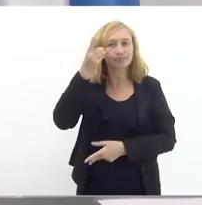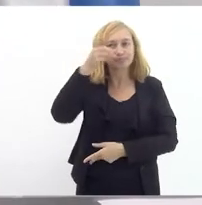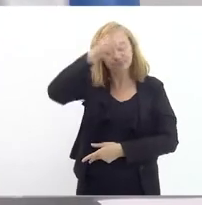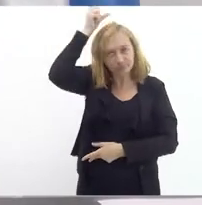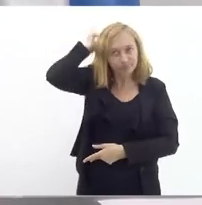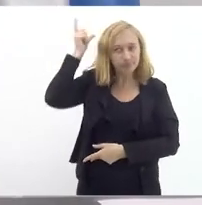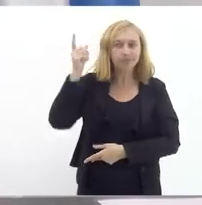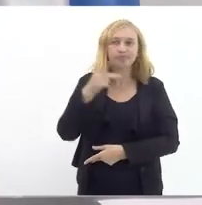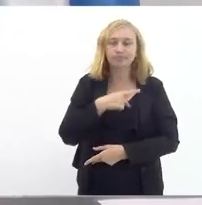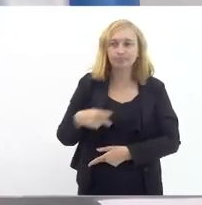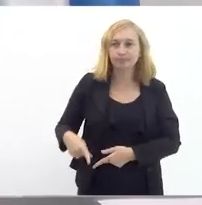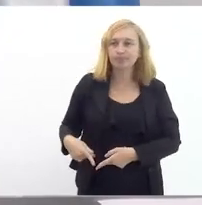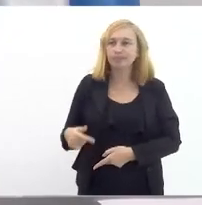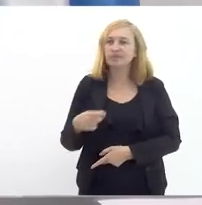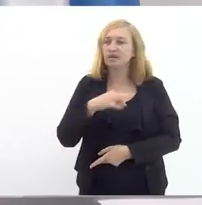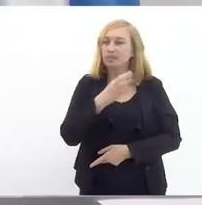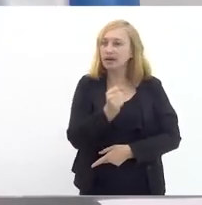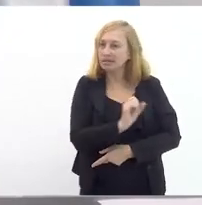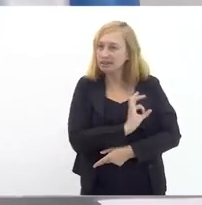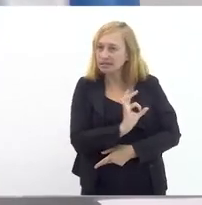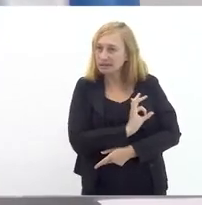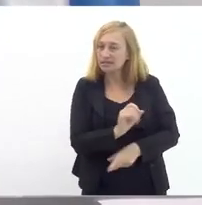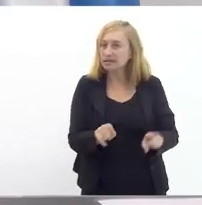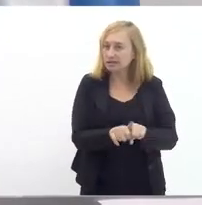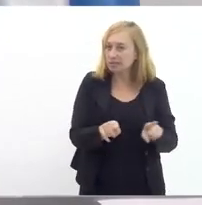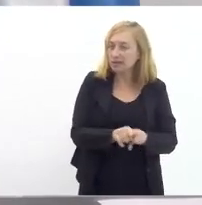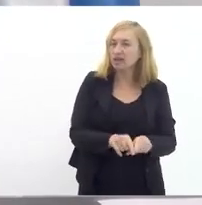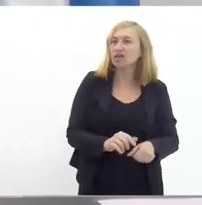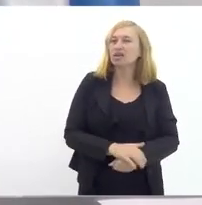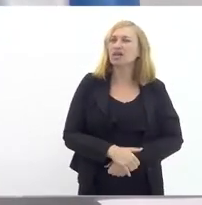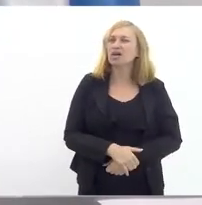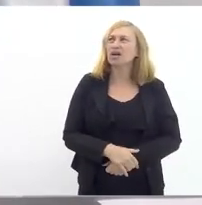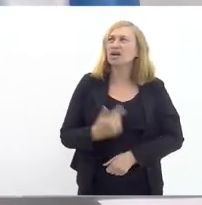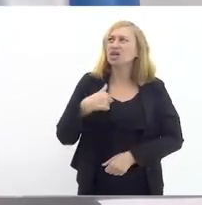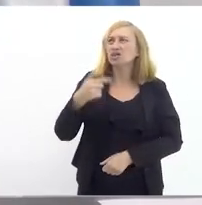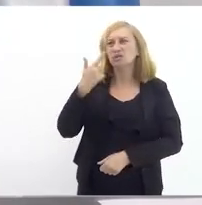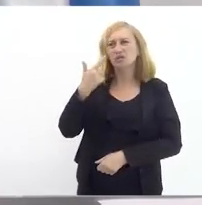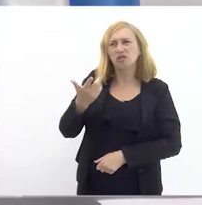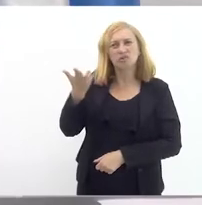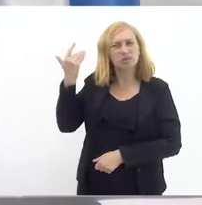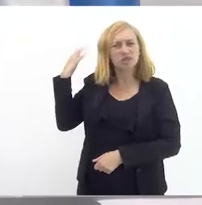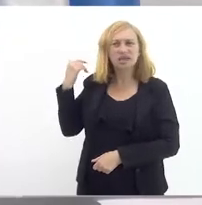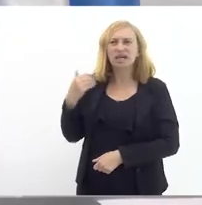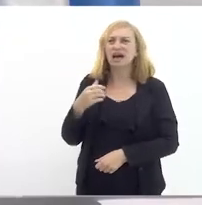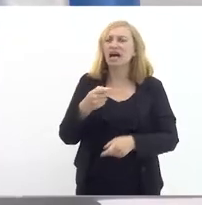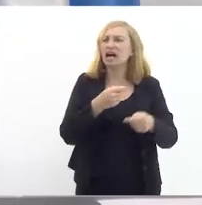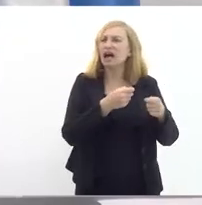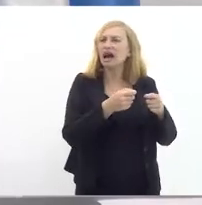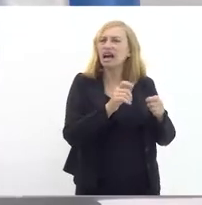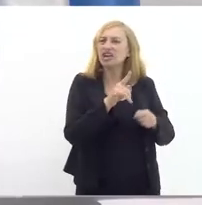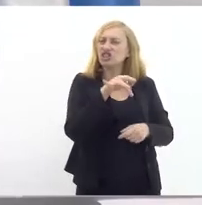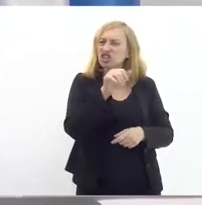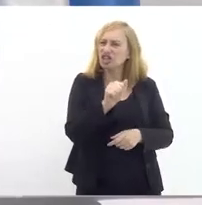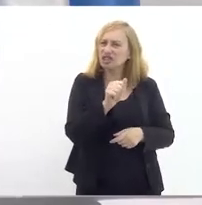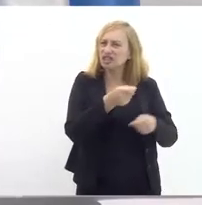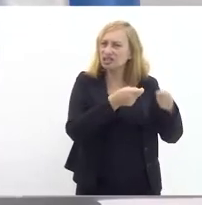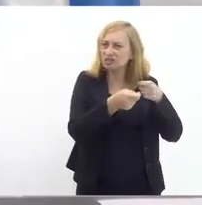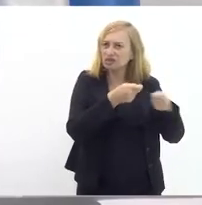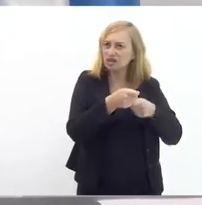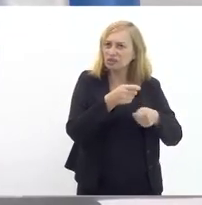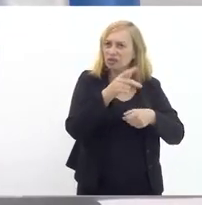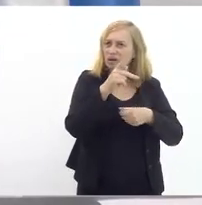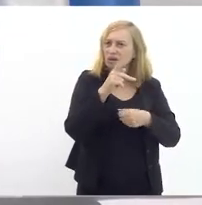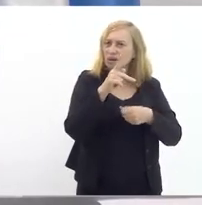fui membro, Marta também. Porque a gente constatou à época que a Agência Nacional do Petróleo tinha 4